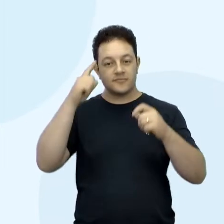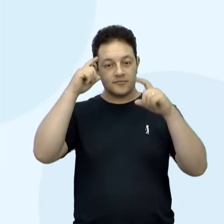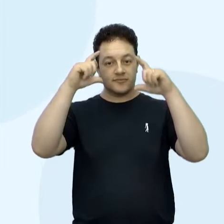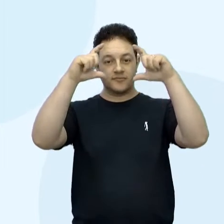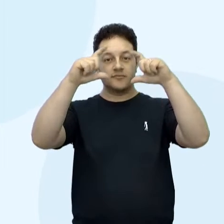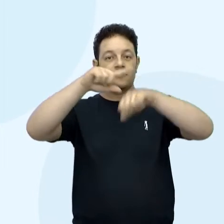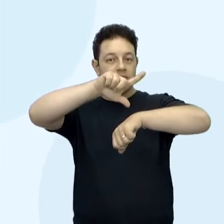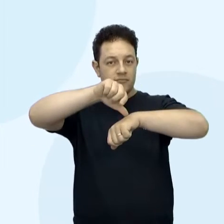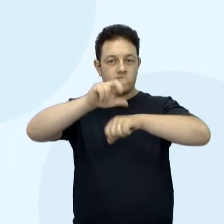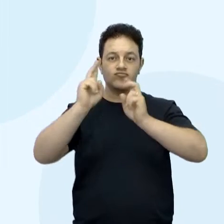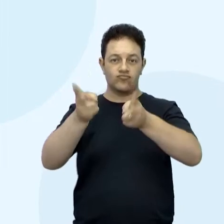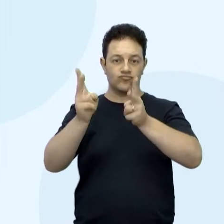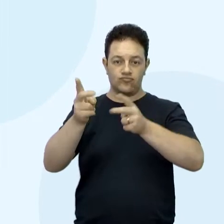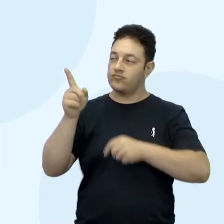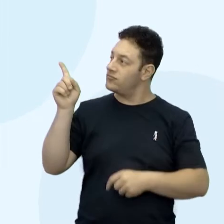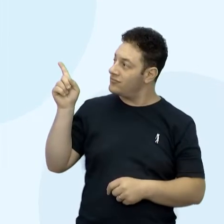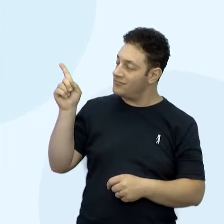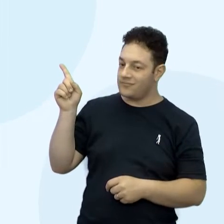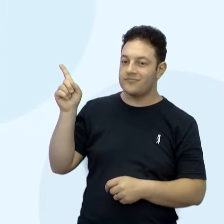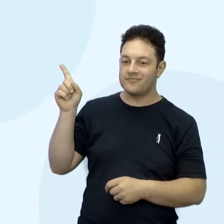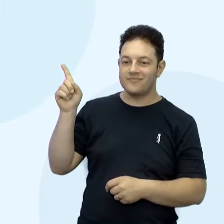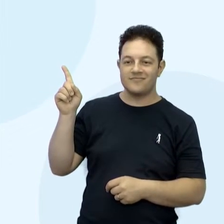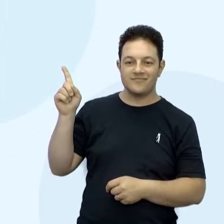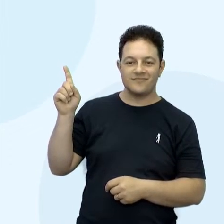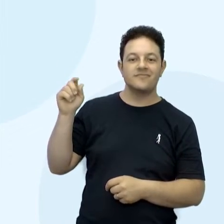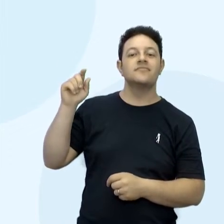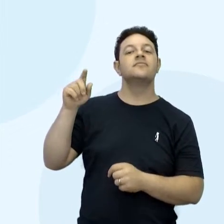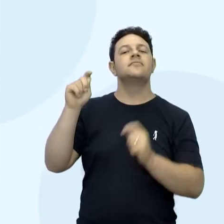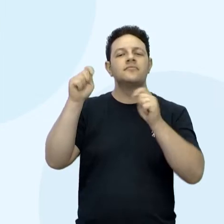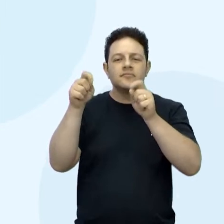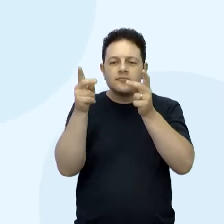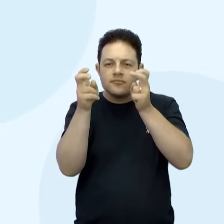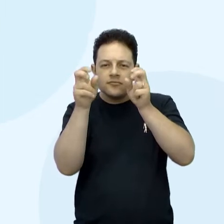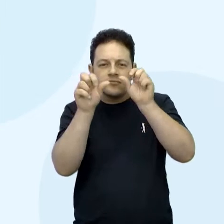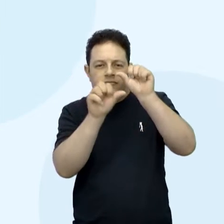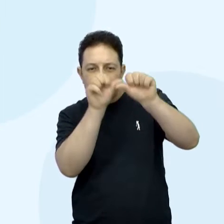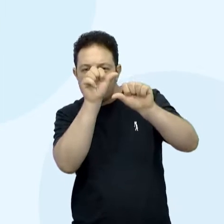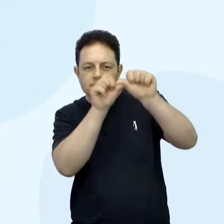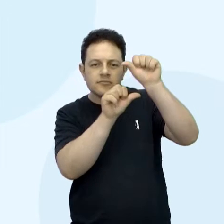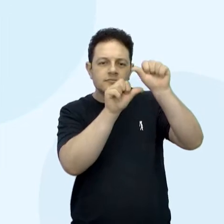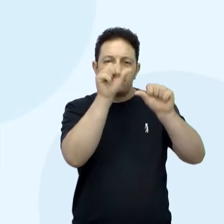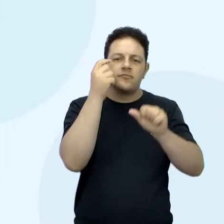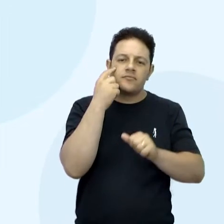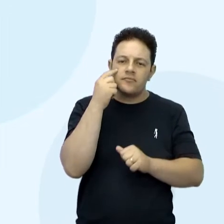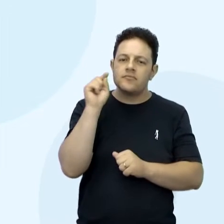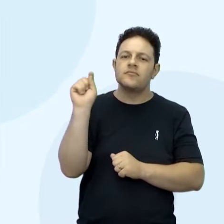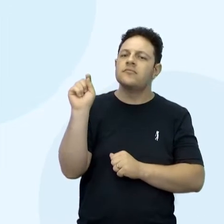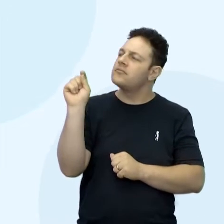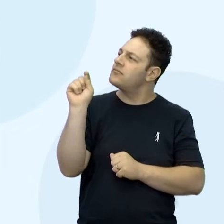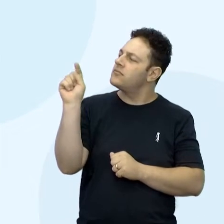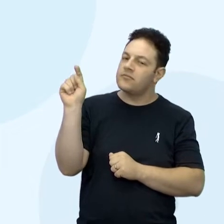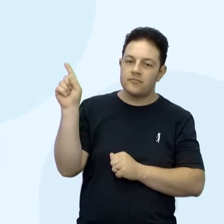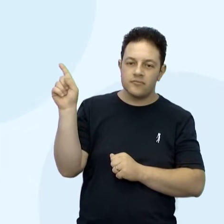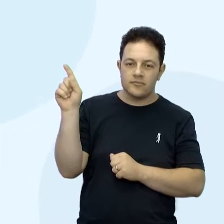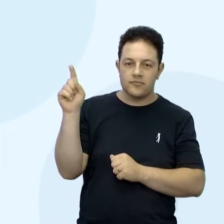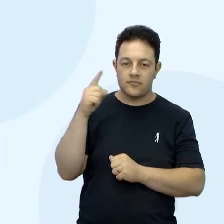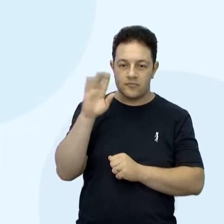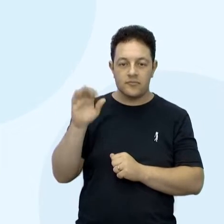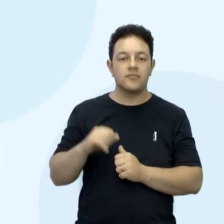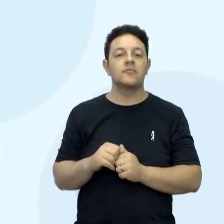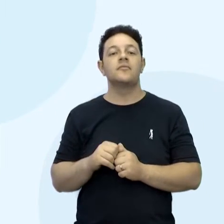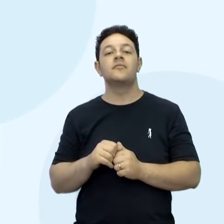ainda continua lá na torre e a gente consegue perceber mais alguns detalhes na imagem. Que detalhes são esses?